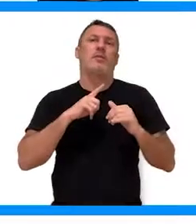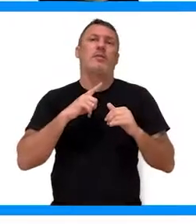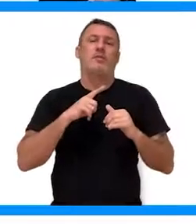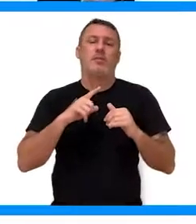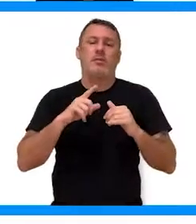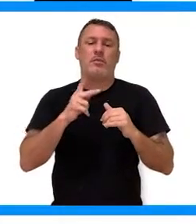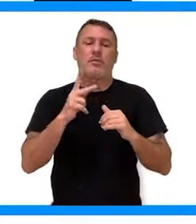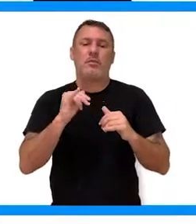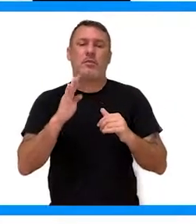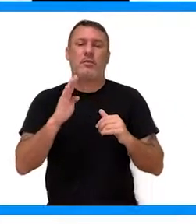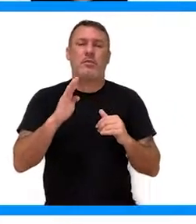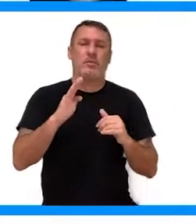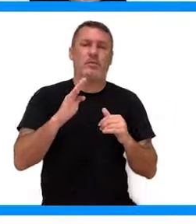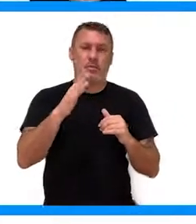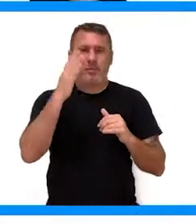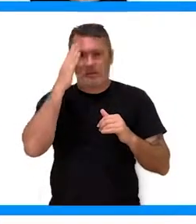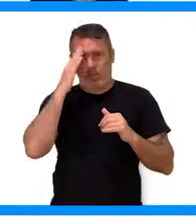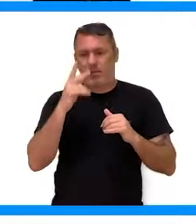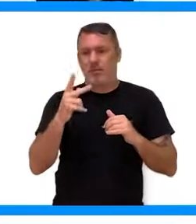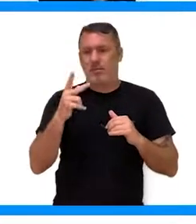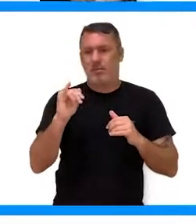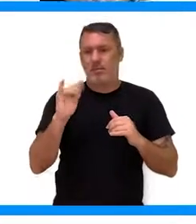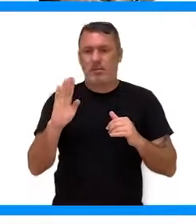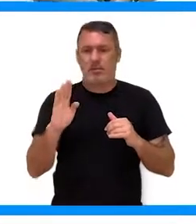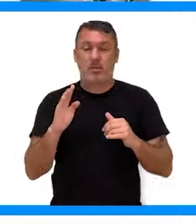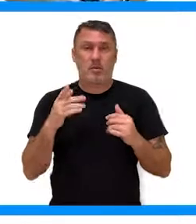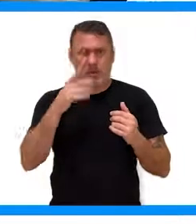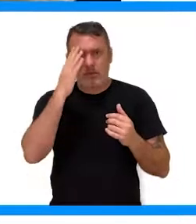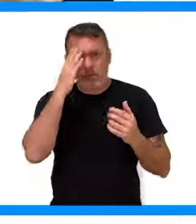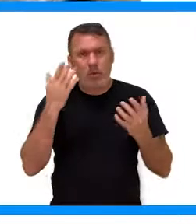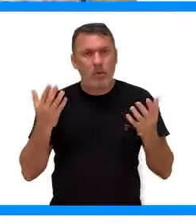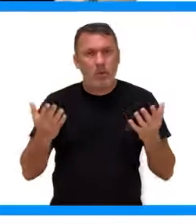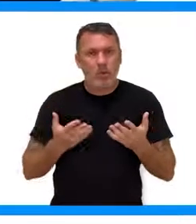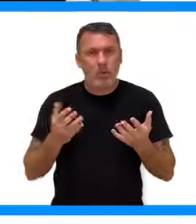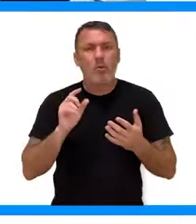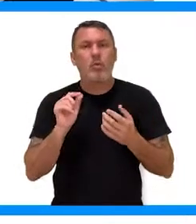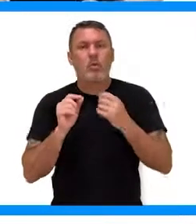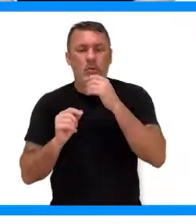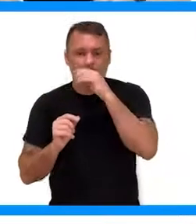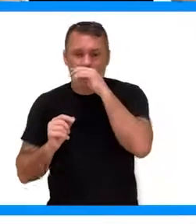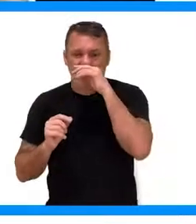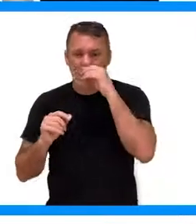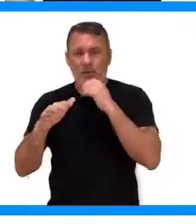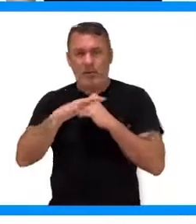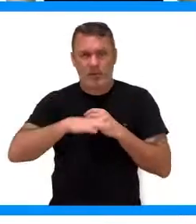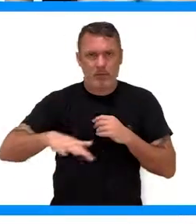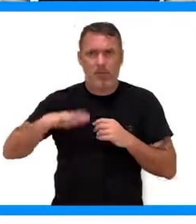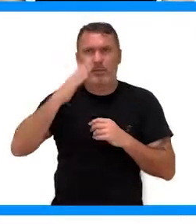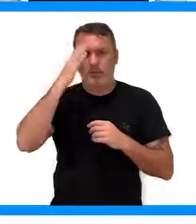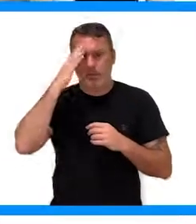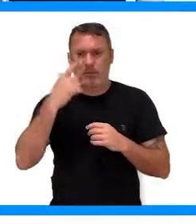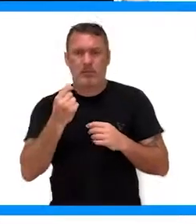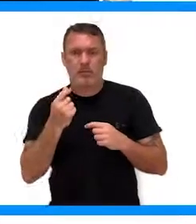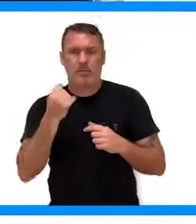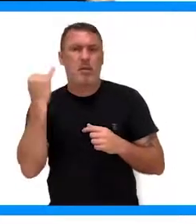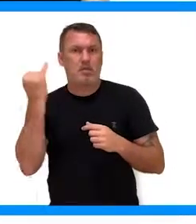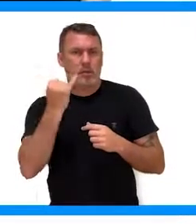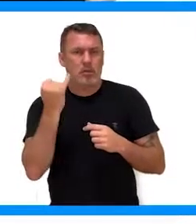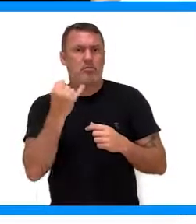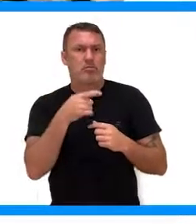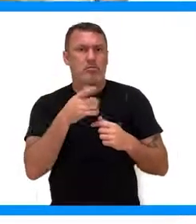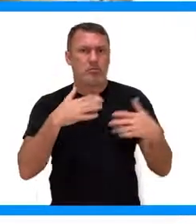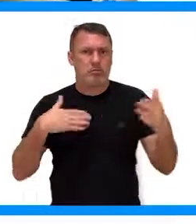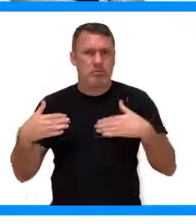exemplo, retração do PIB? Você sabia que hoje, tá, o setor agrícola desempenha uma